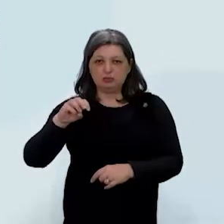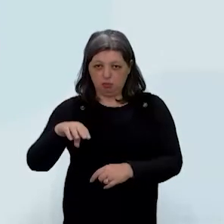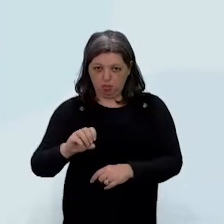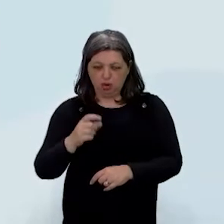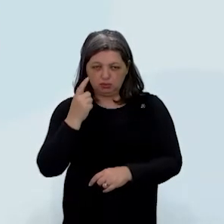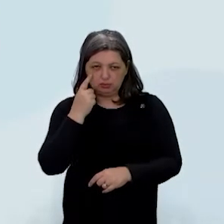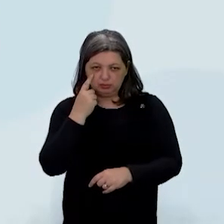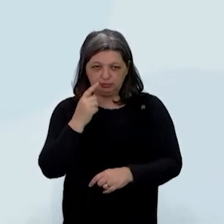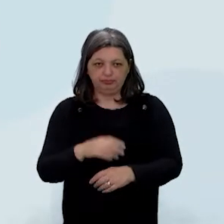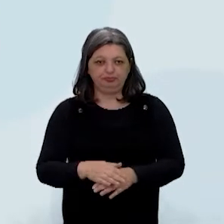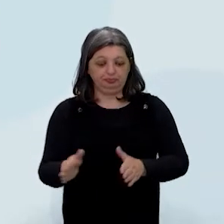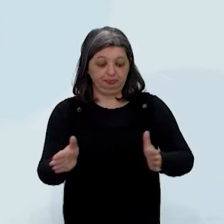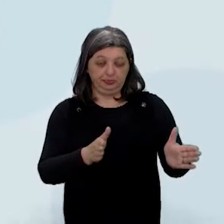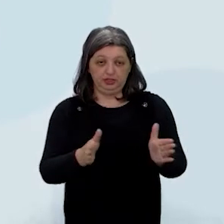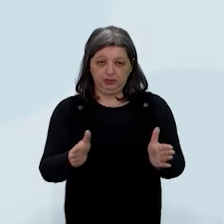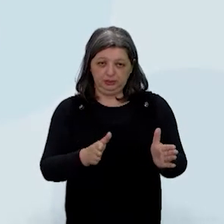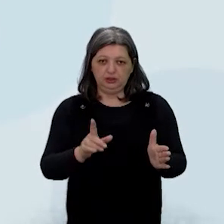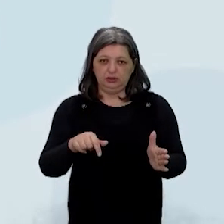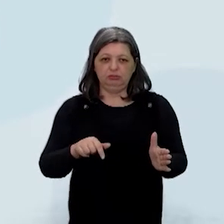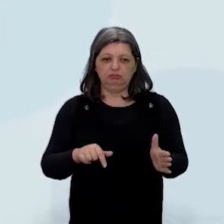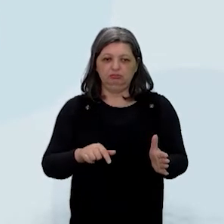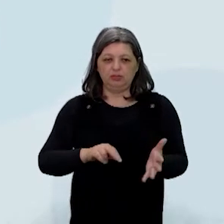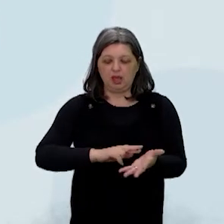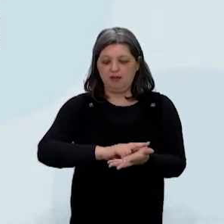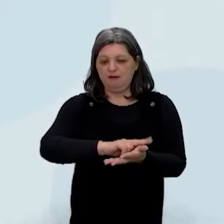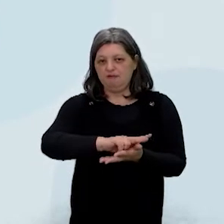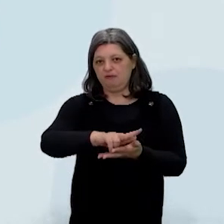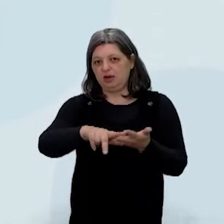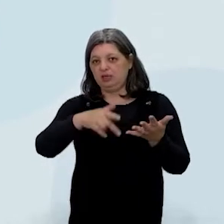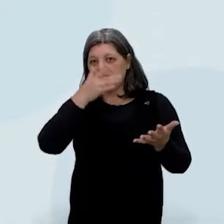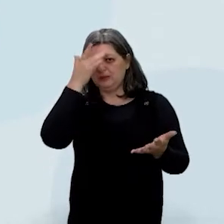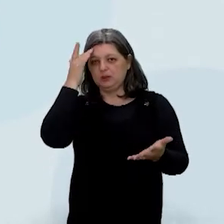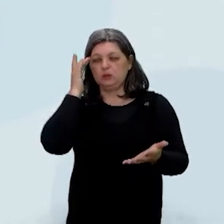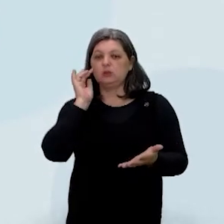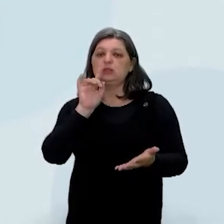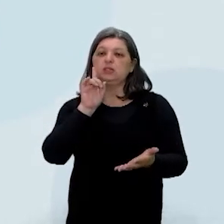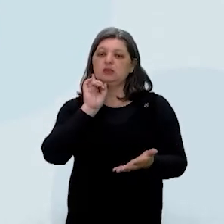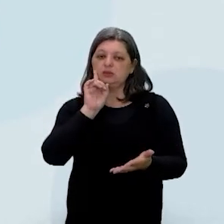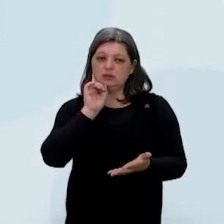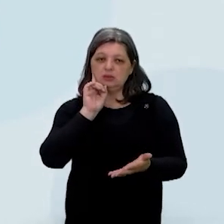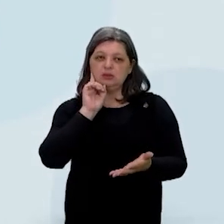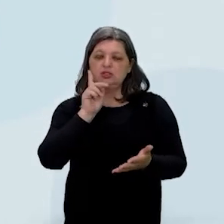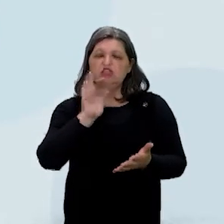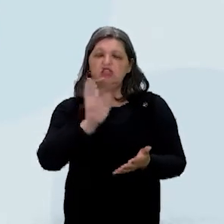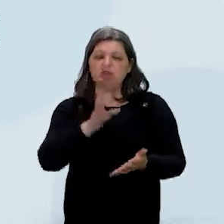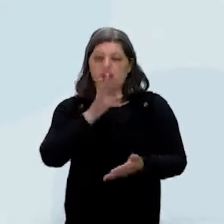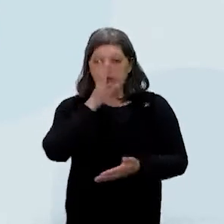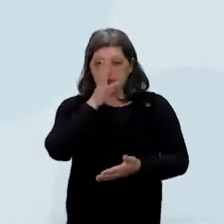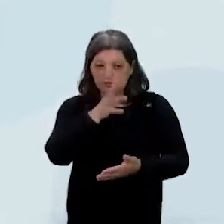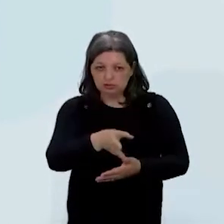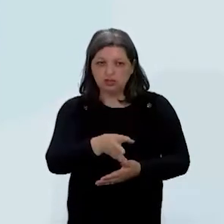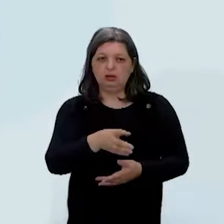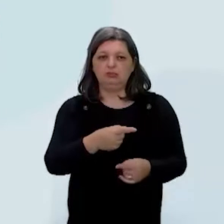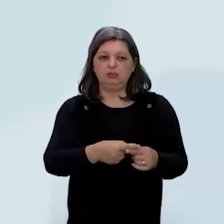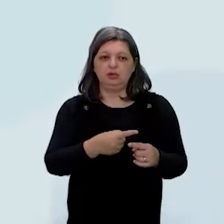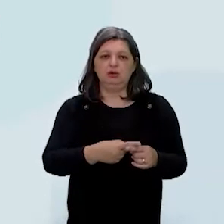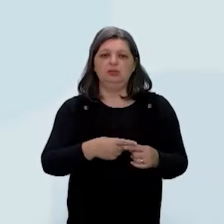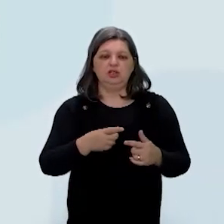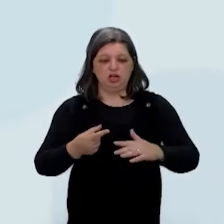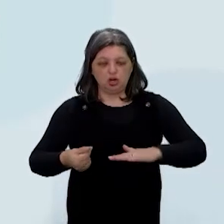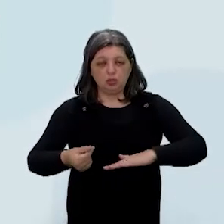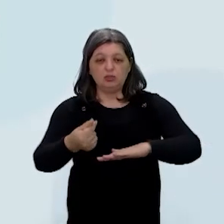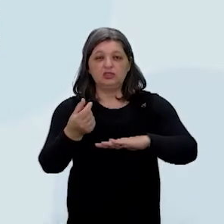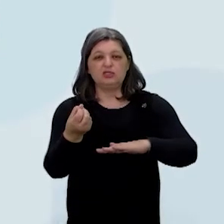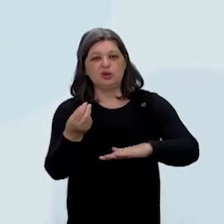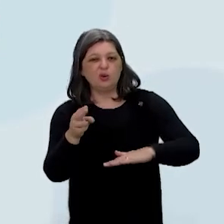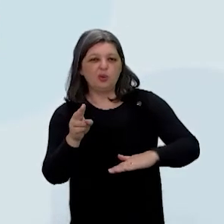Durante o macartismo, milhares de norte-americanos foram acusados de serem comunistas ou simpatizantes, tornando-se